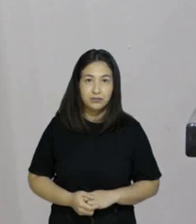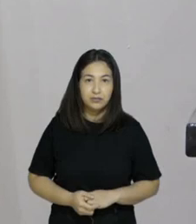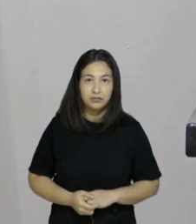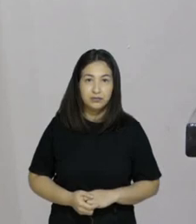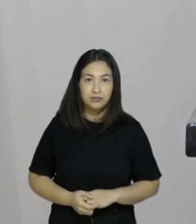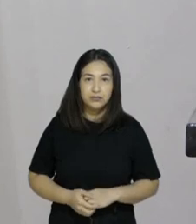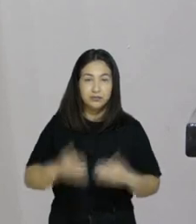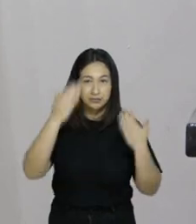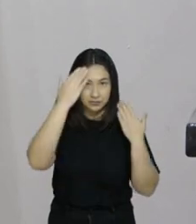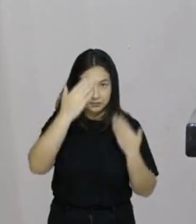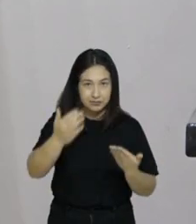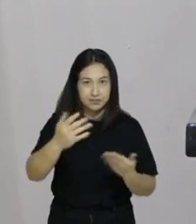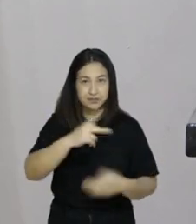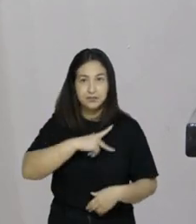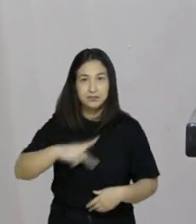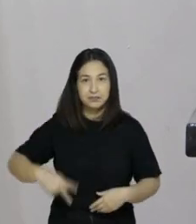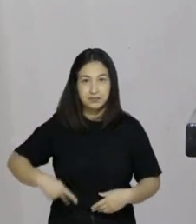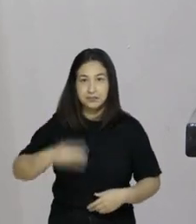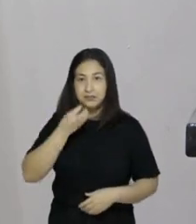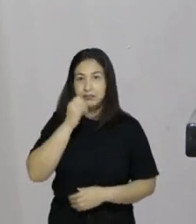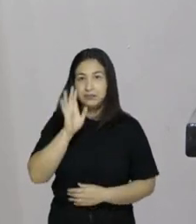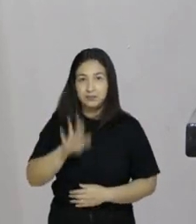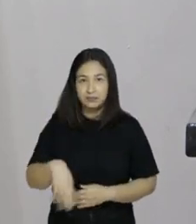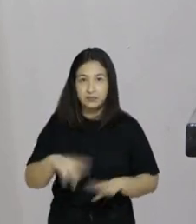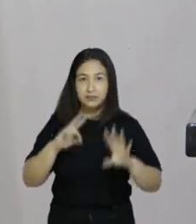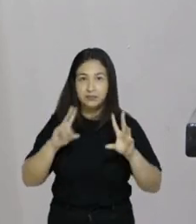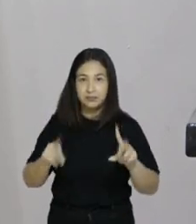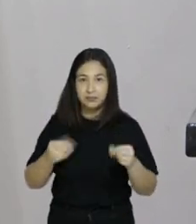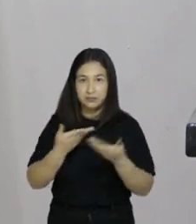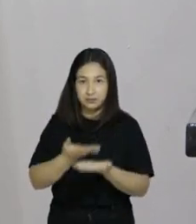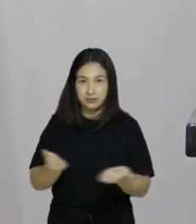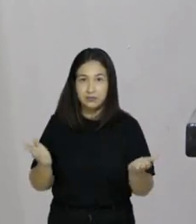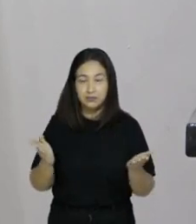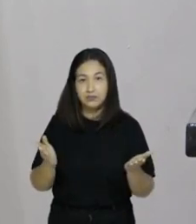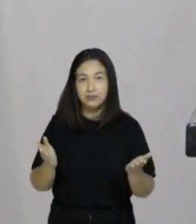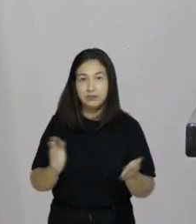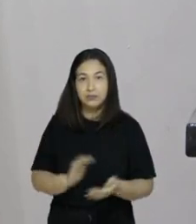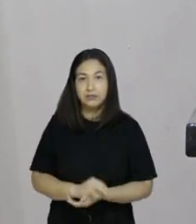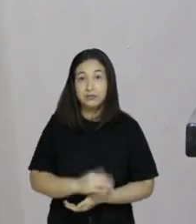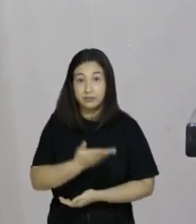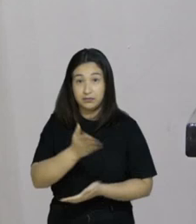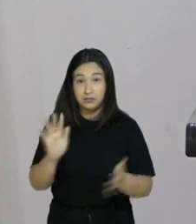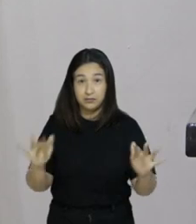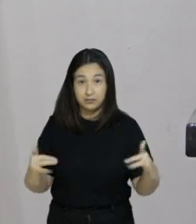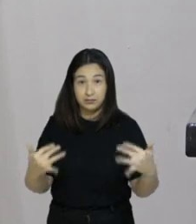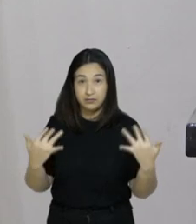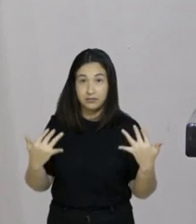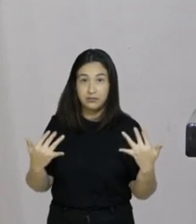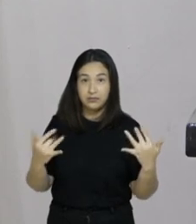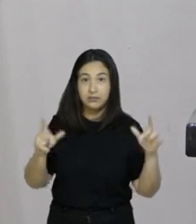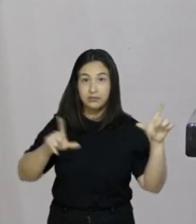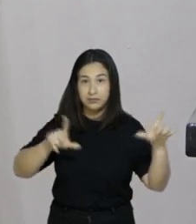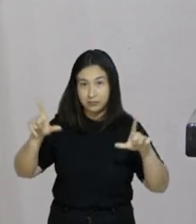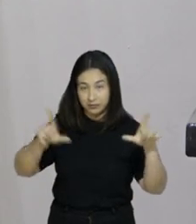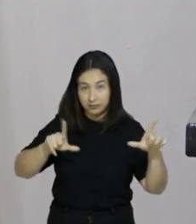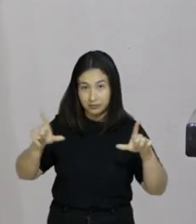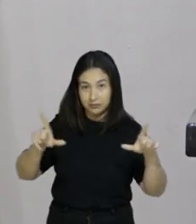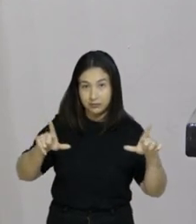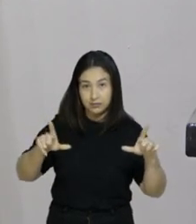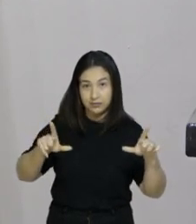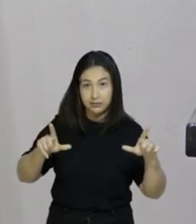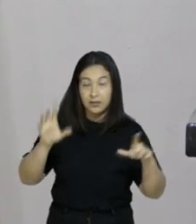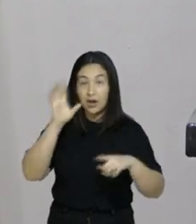Obrigado, senhor presidente. Boa tarde a todos, deputados, deputadas presentes, quem nos assiste pela TV AL. Faço aqui um